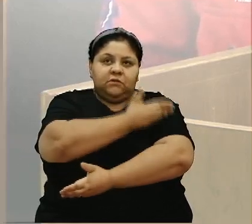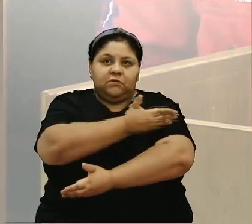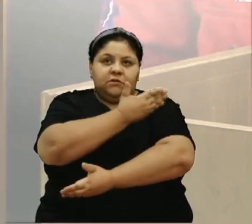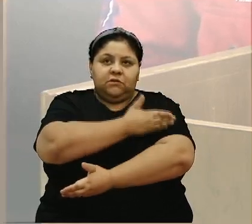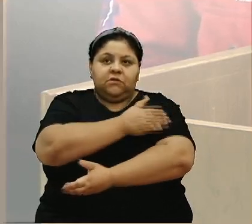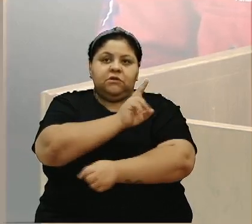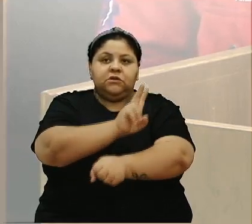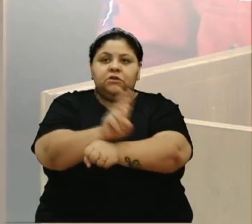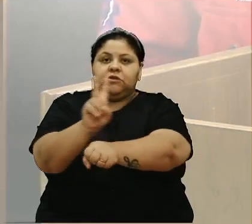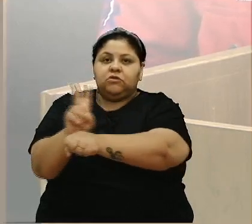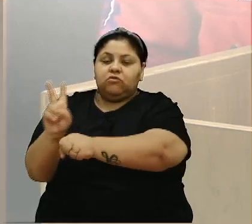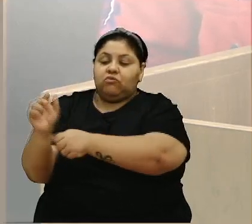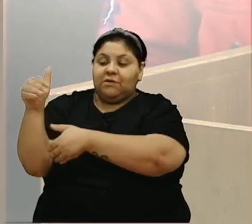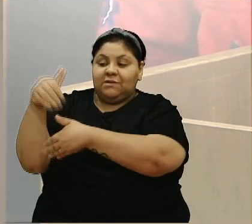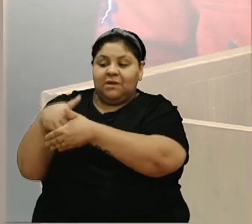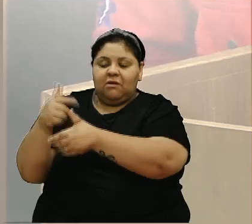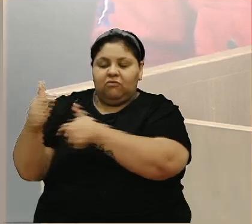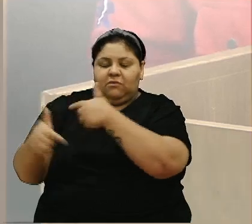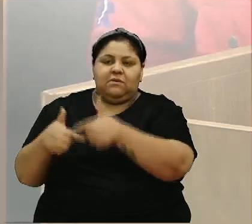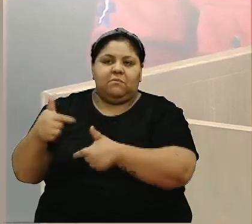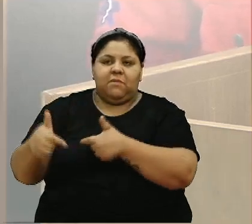cuida muito dentro das operações.